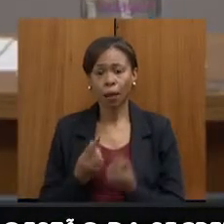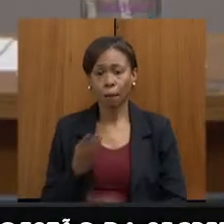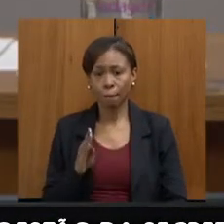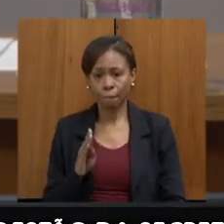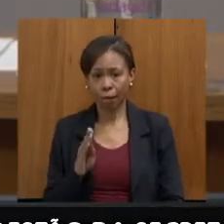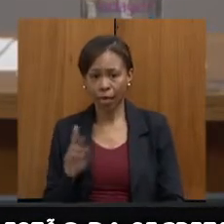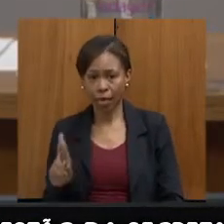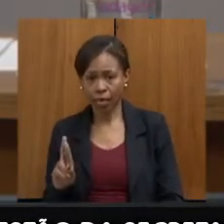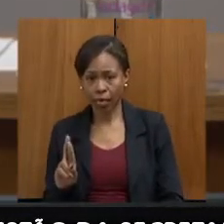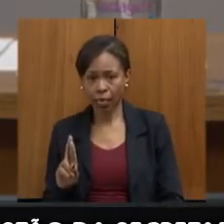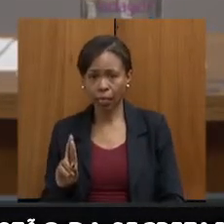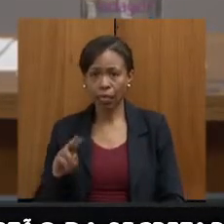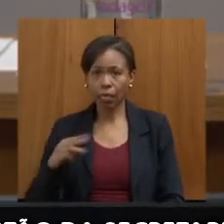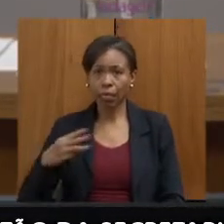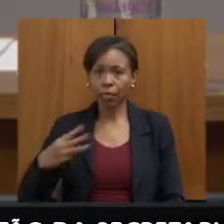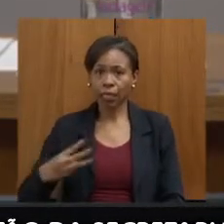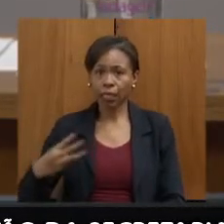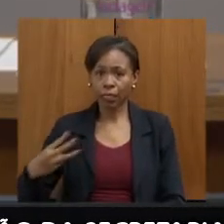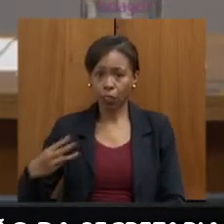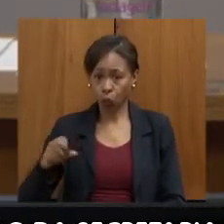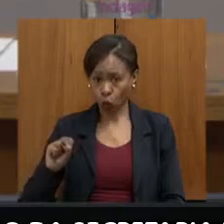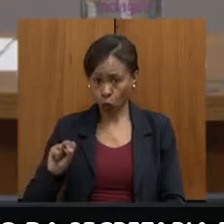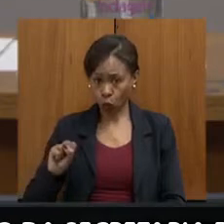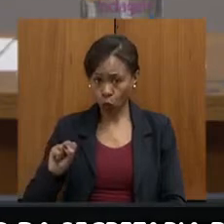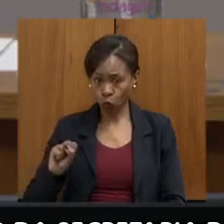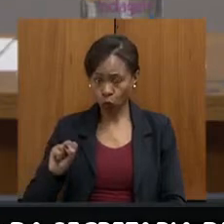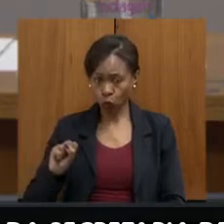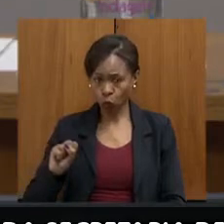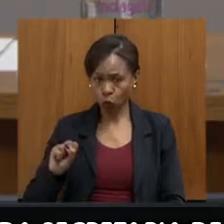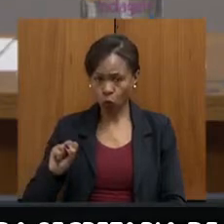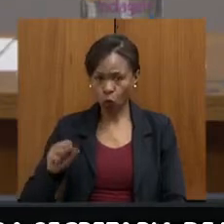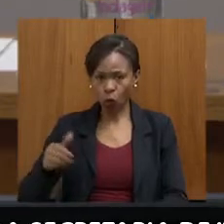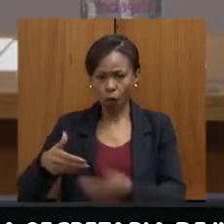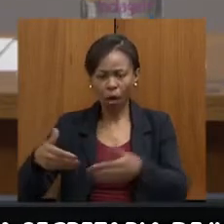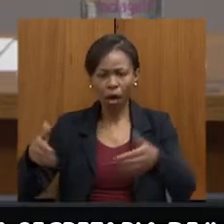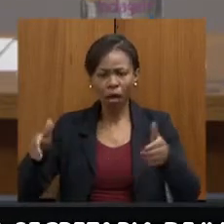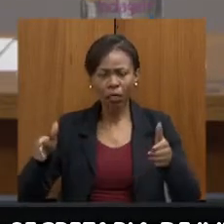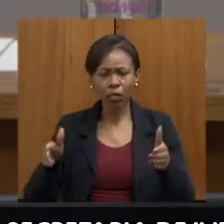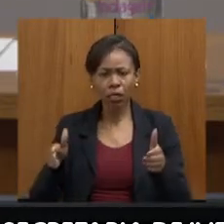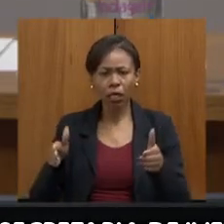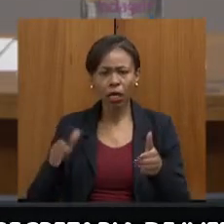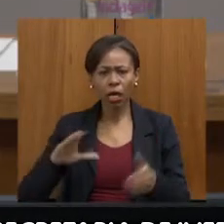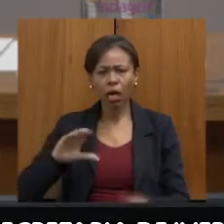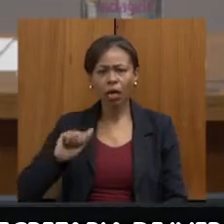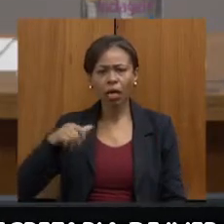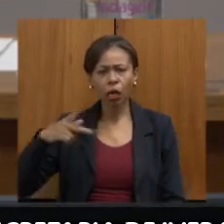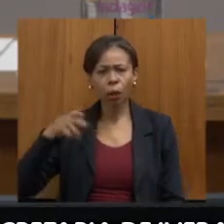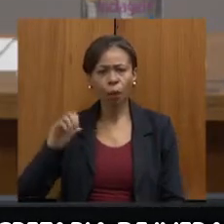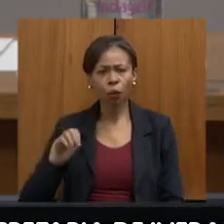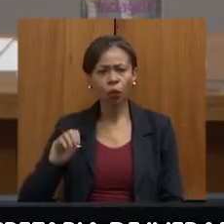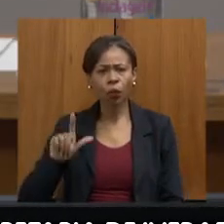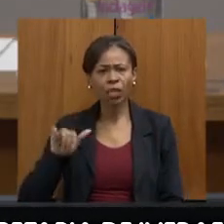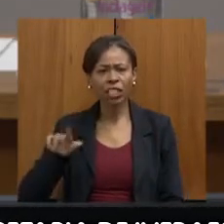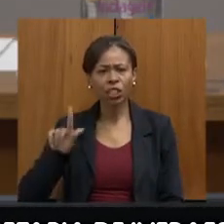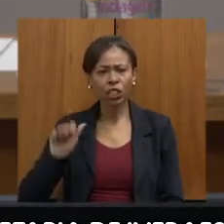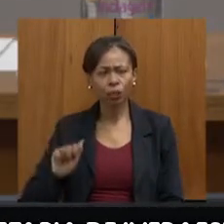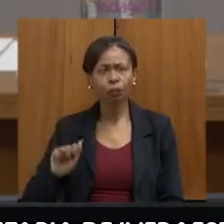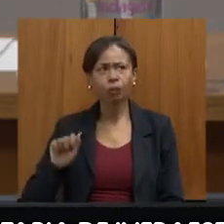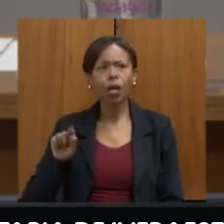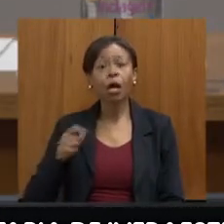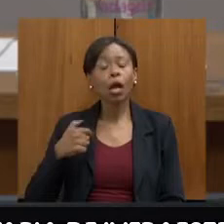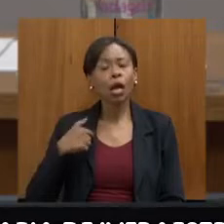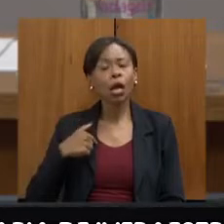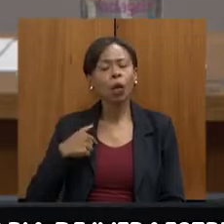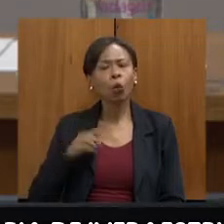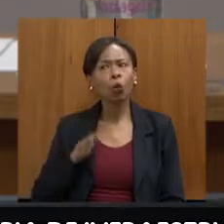a3338 Barbacena a campolide Alina E Bertioga e recentemente